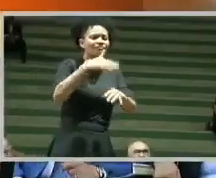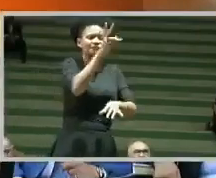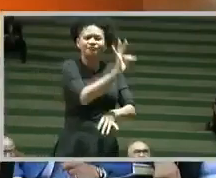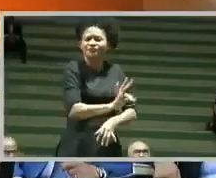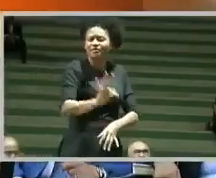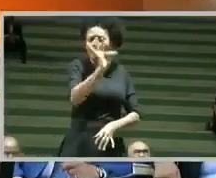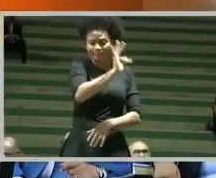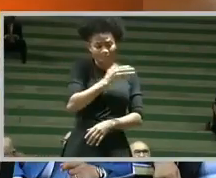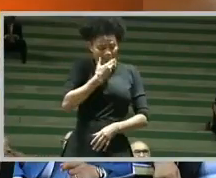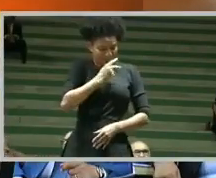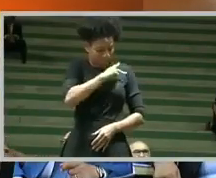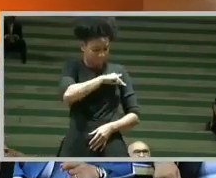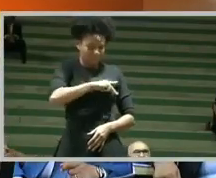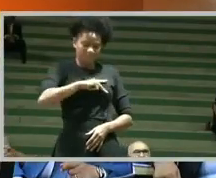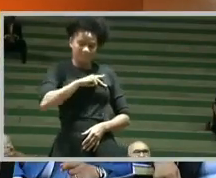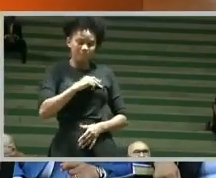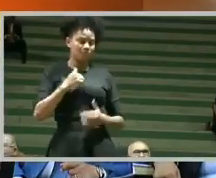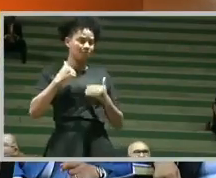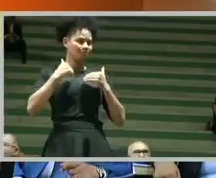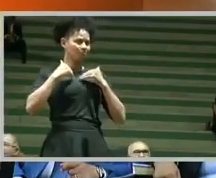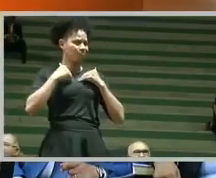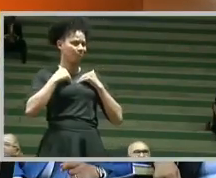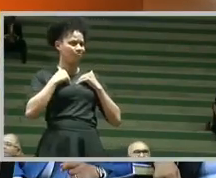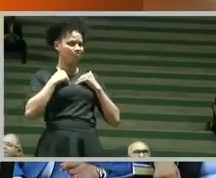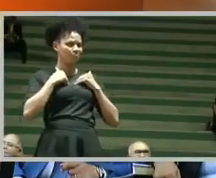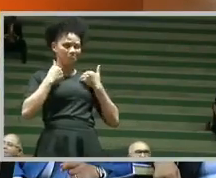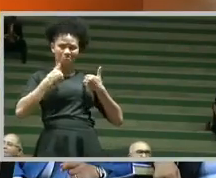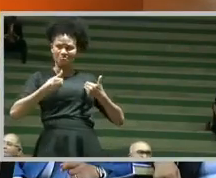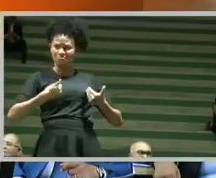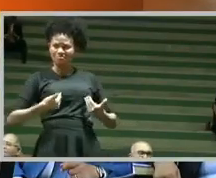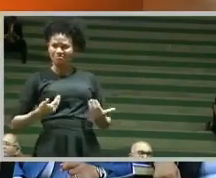diz: quanto a mim,